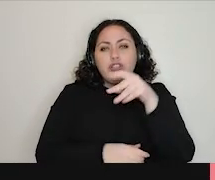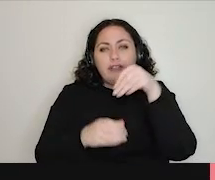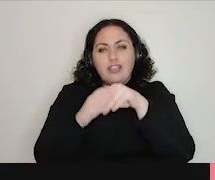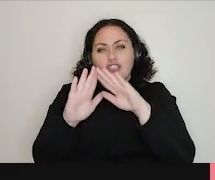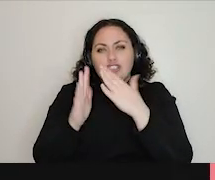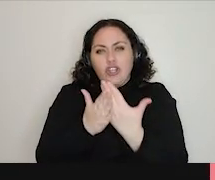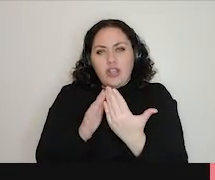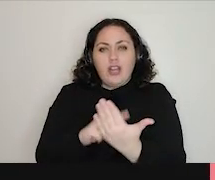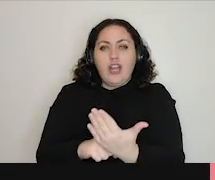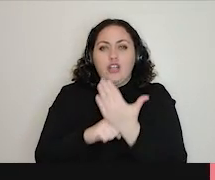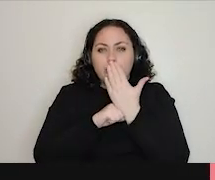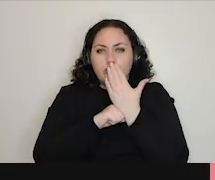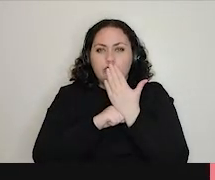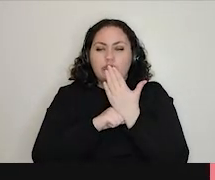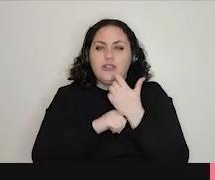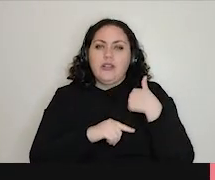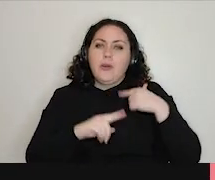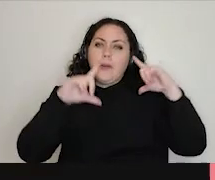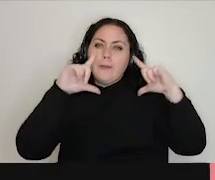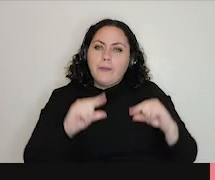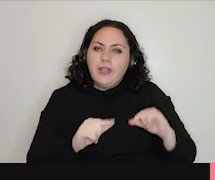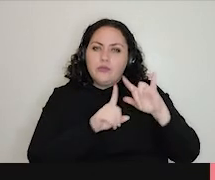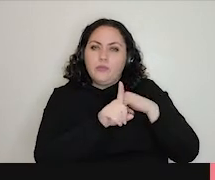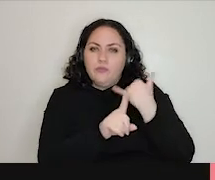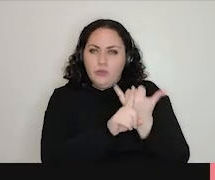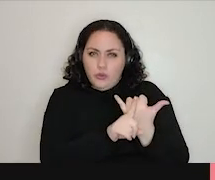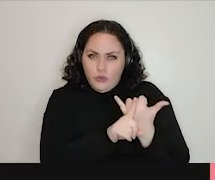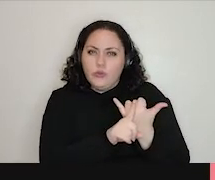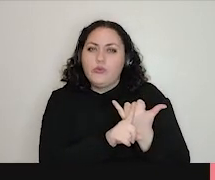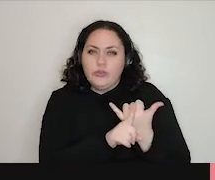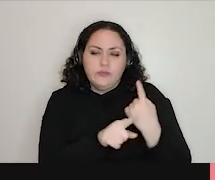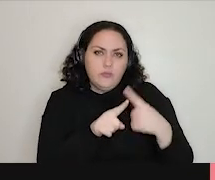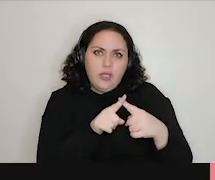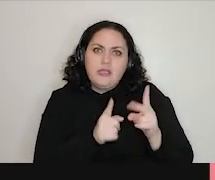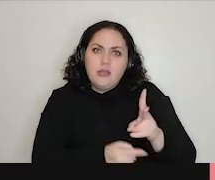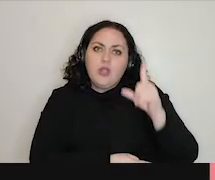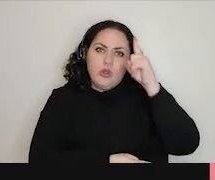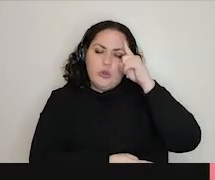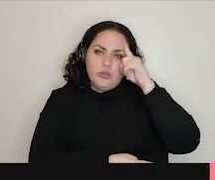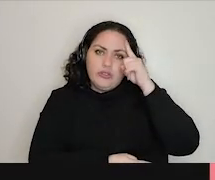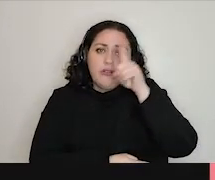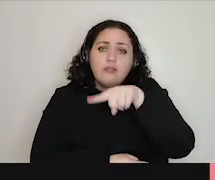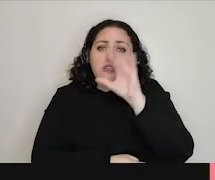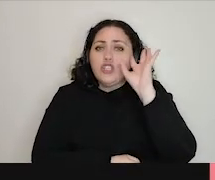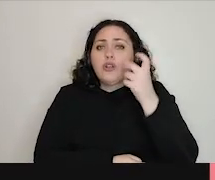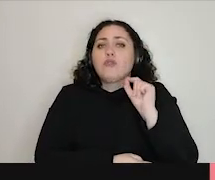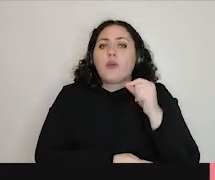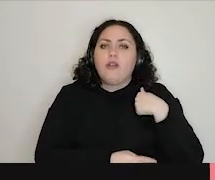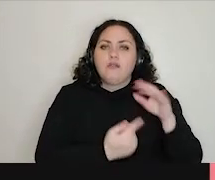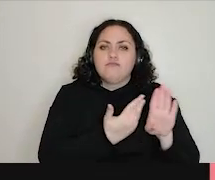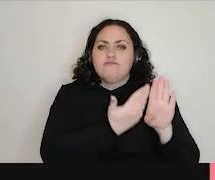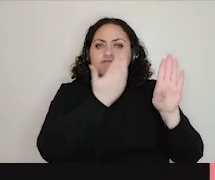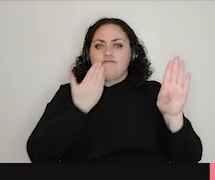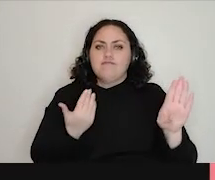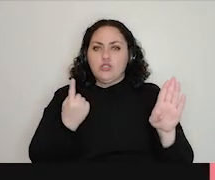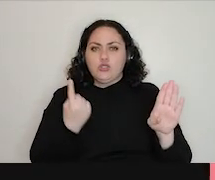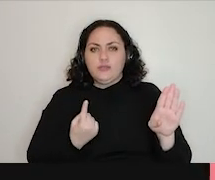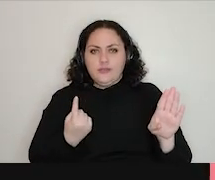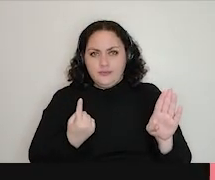me libertar um pouquinho das violências que eram muito cotidianas era me isolar. Então, por exemplo, na sala de